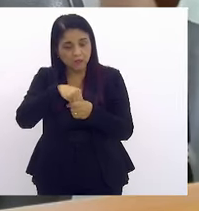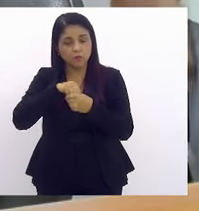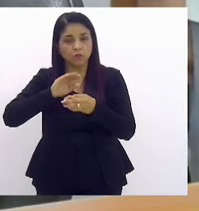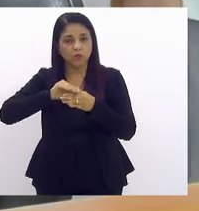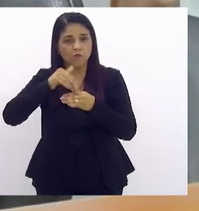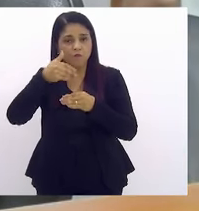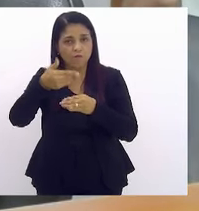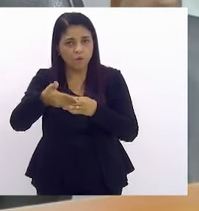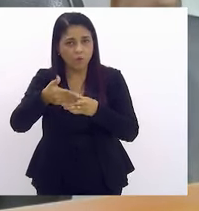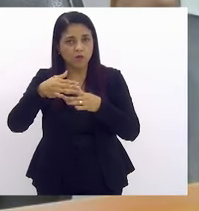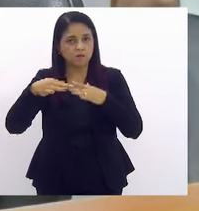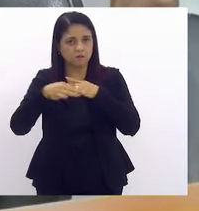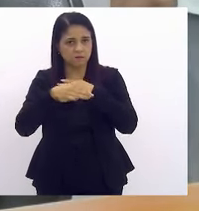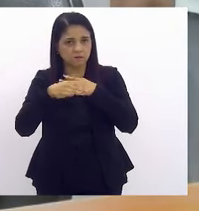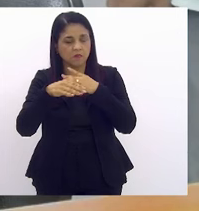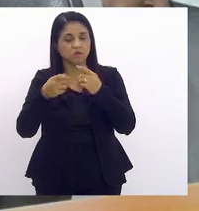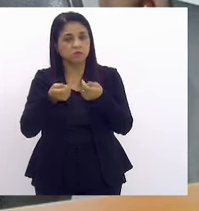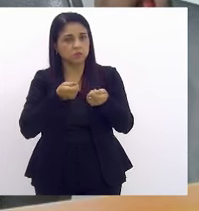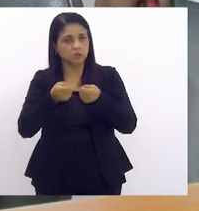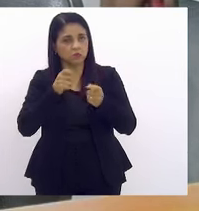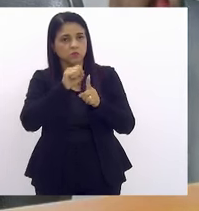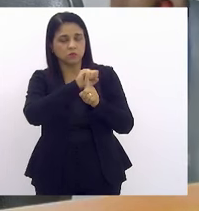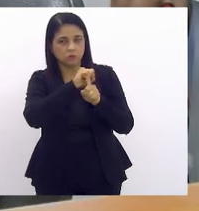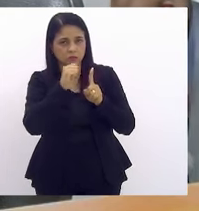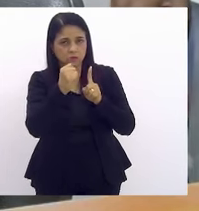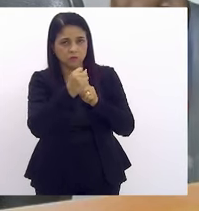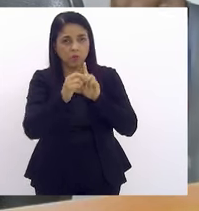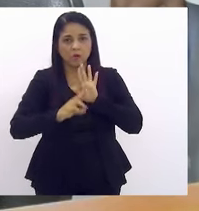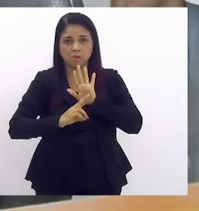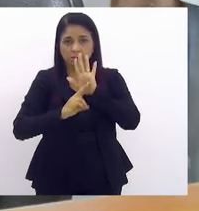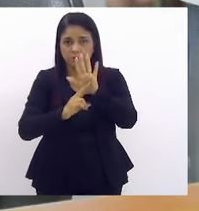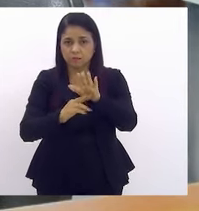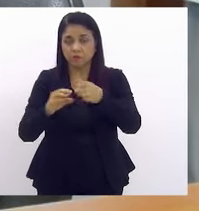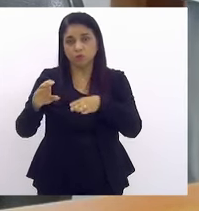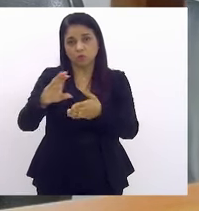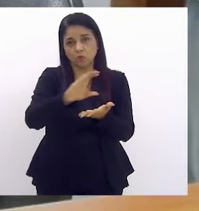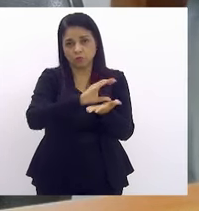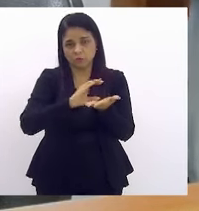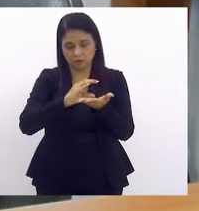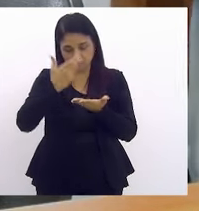do controle social aqui representado por esse Conselho de Meio Ambiente,